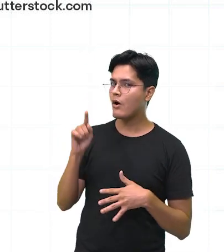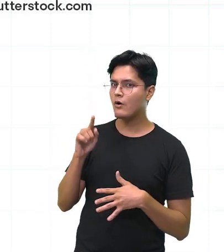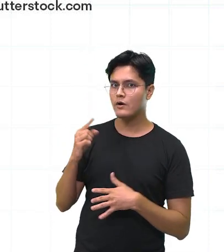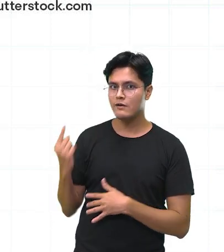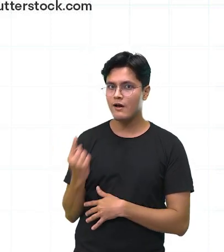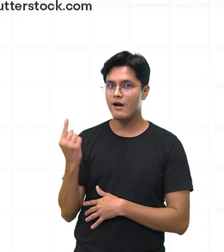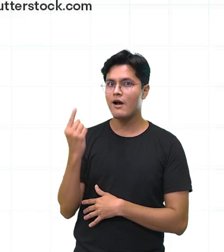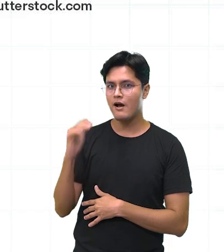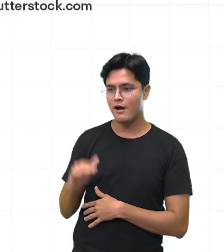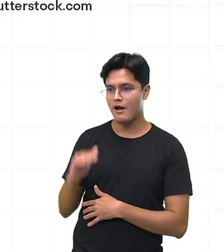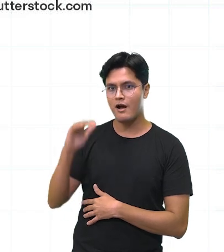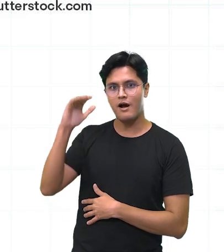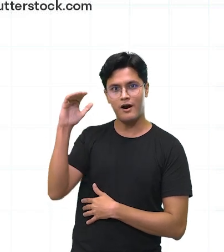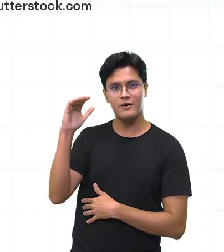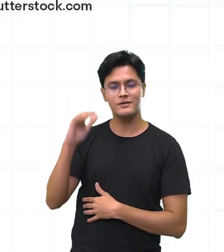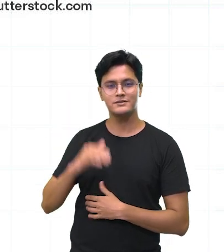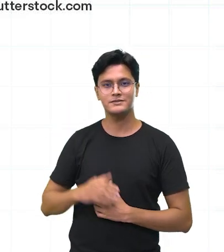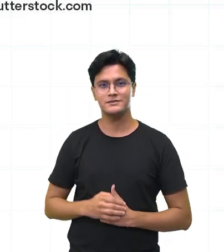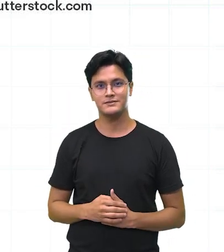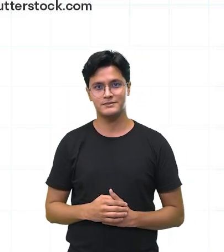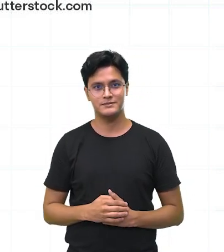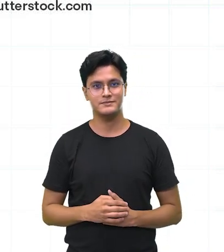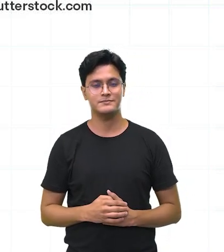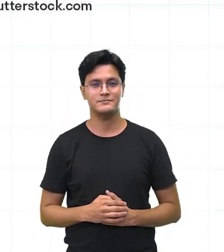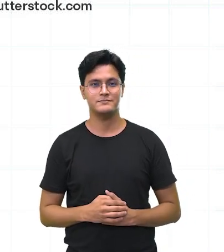nossa, que grandalhão!